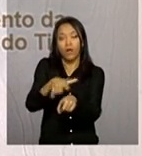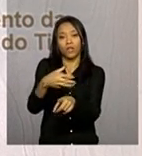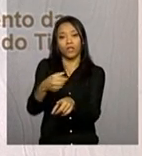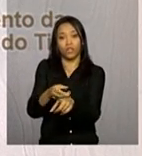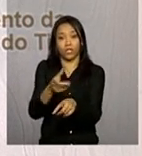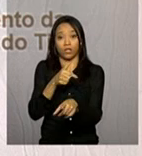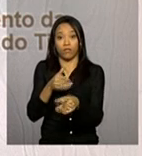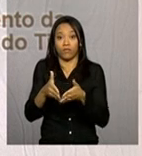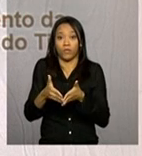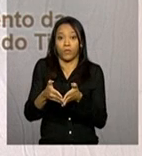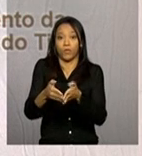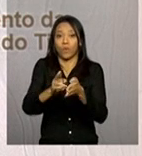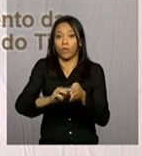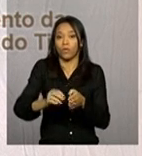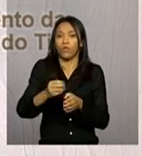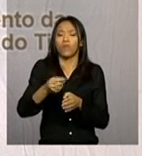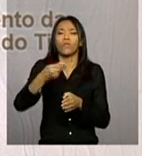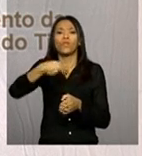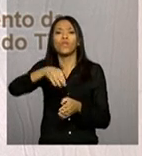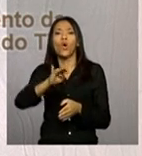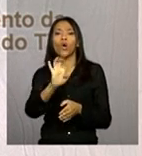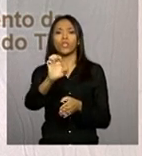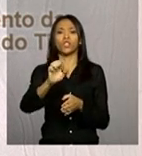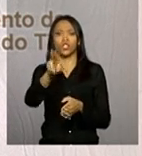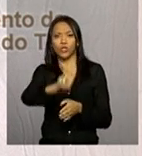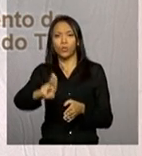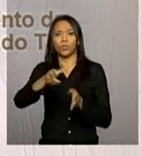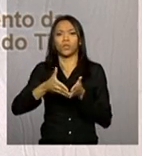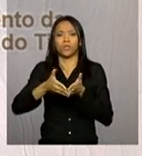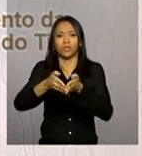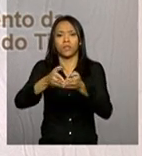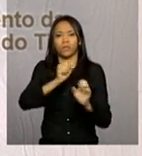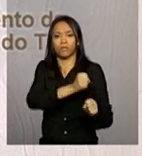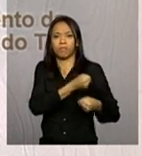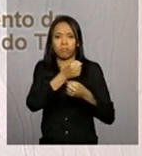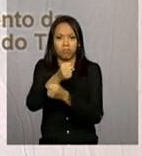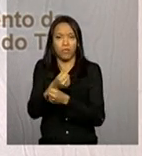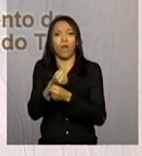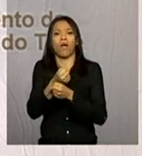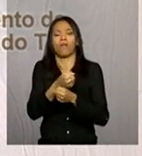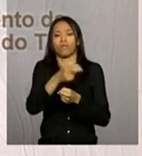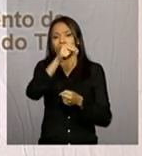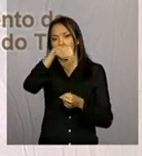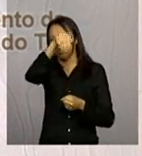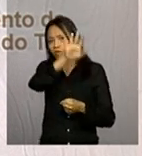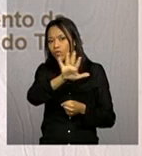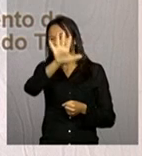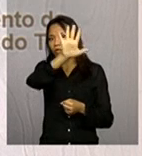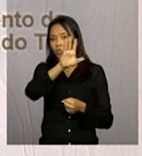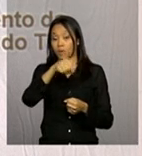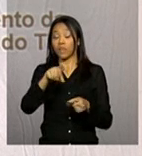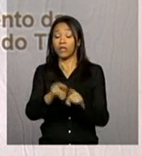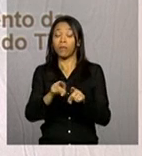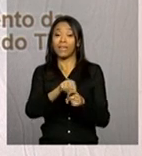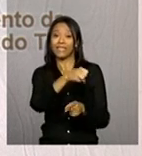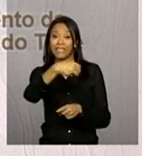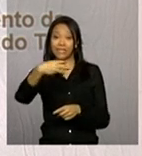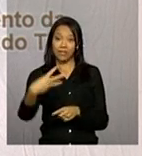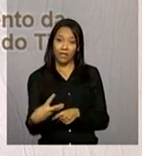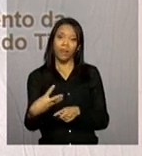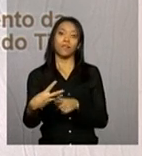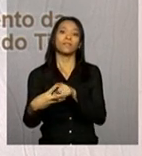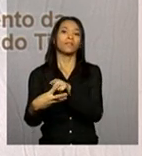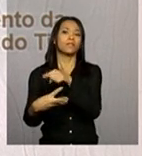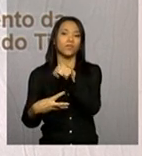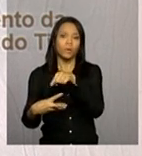nossas rodovias no norte, por onde se dá o transporte da população da região norte do país, e 3 intervenções para aumento da